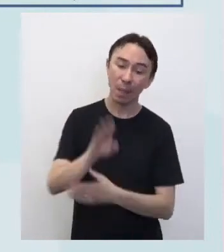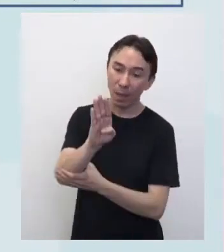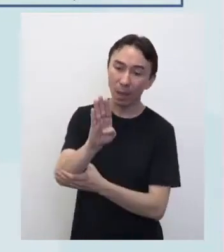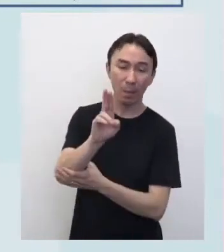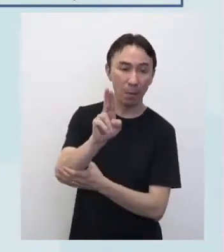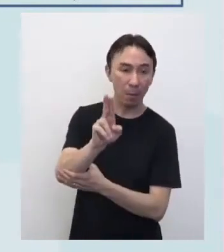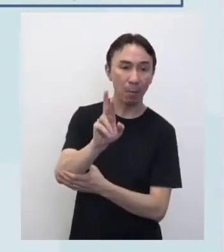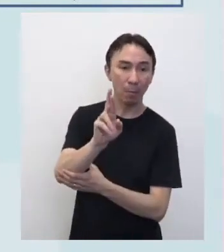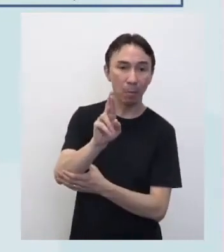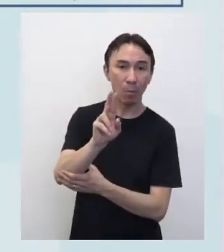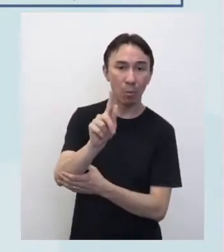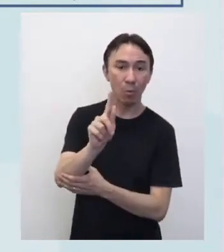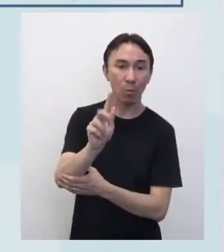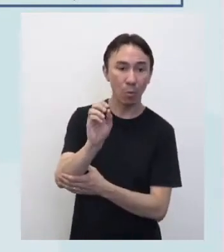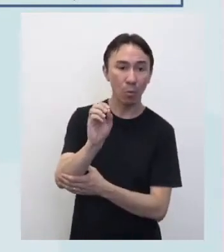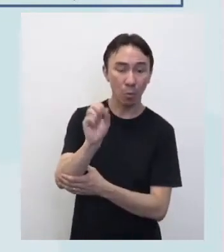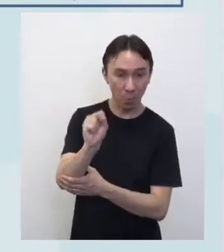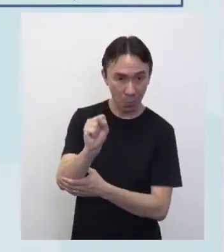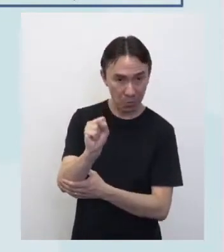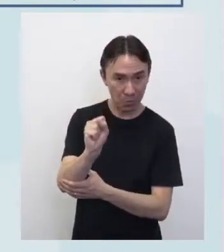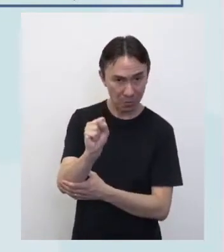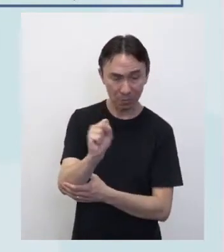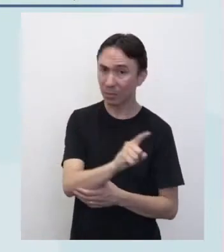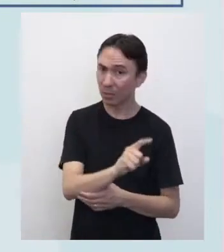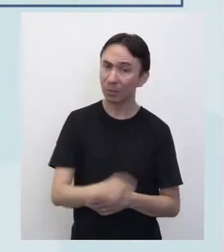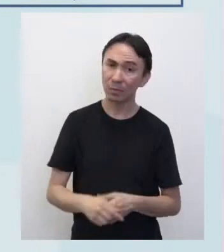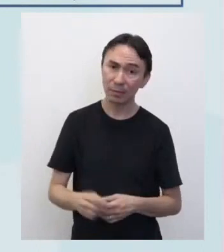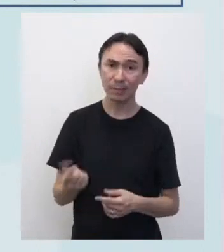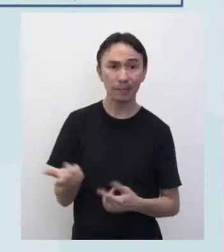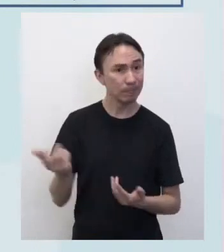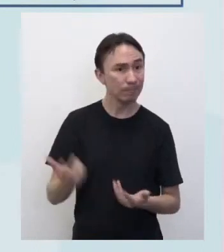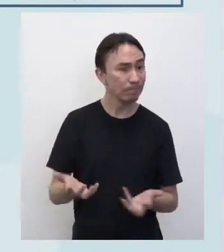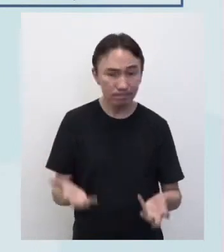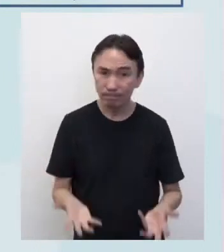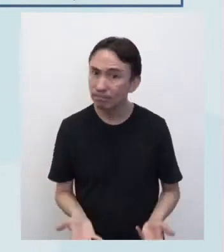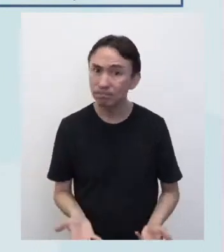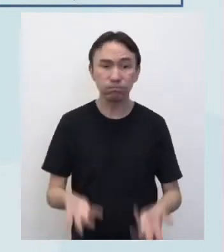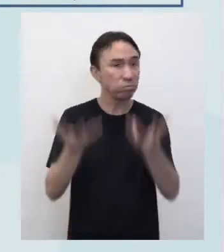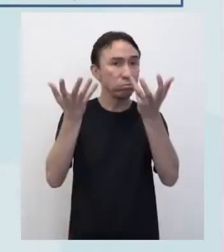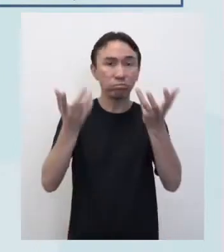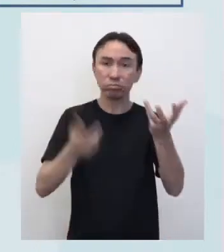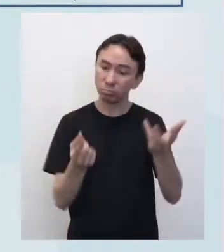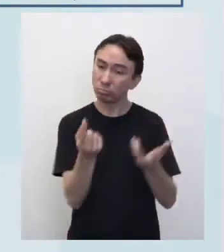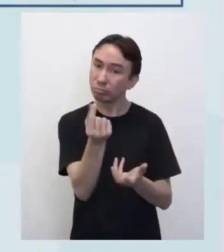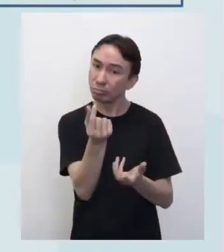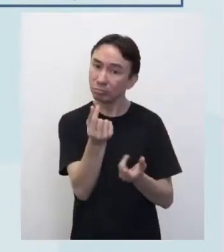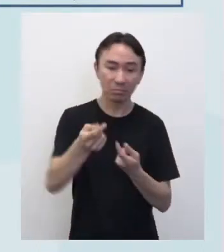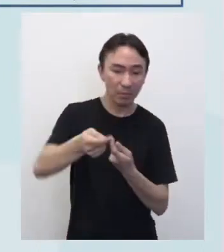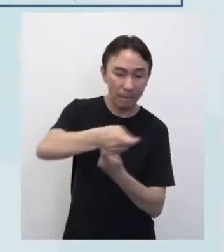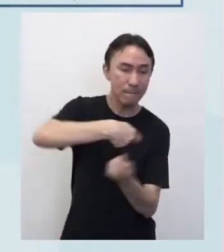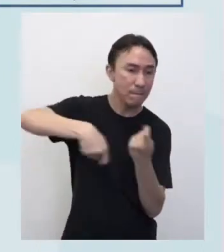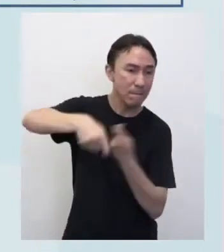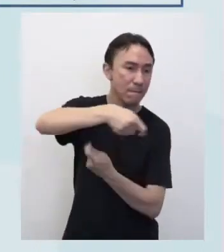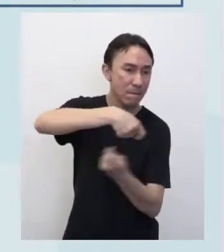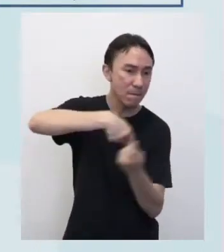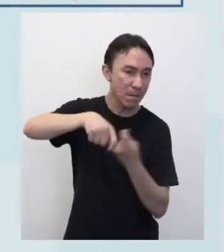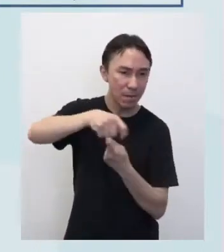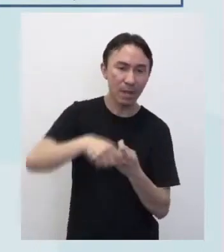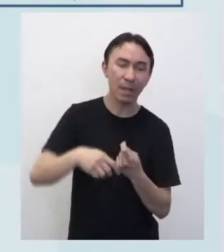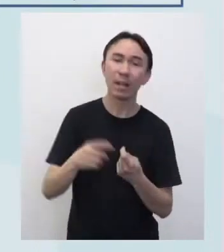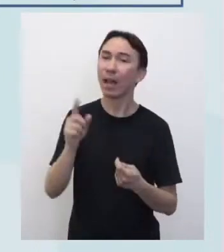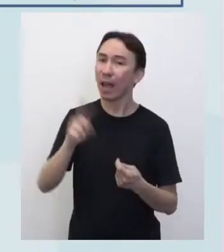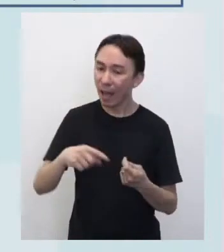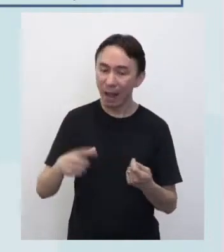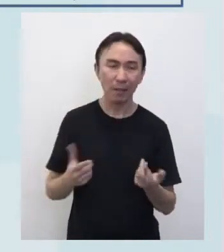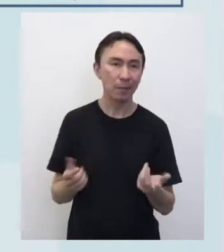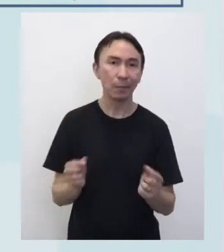muito responsáveis por esse revigoramento do comércio, porque os burgos surgiram também em função da especialização do trabalho,